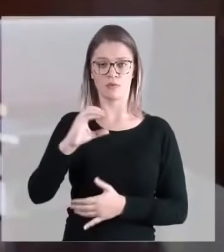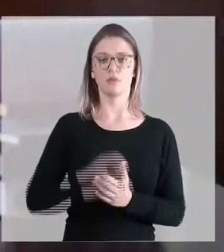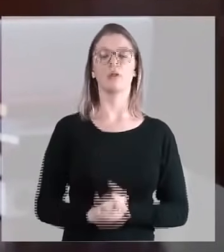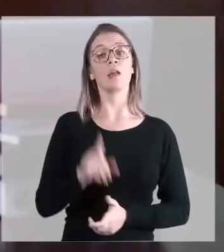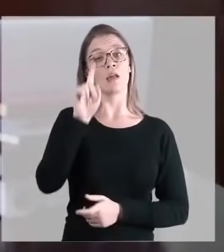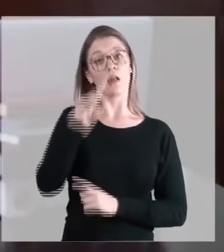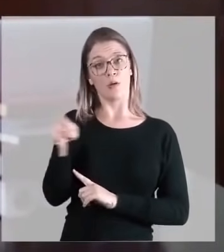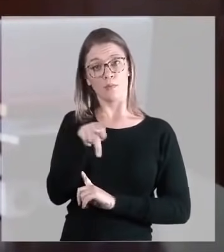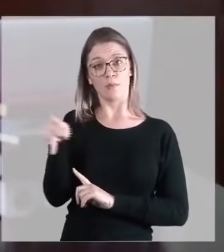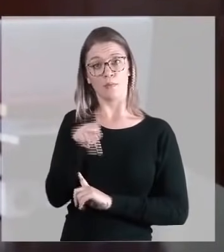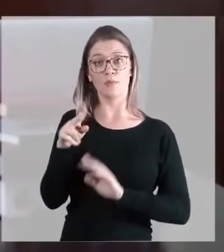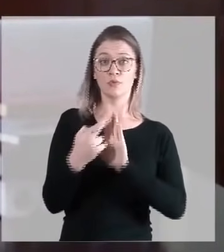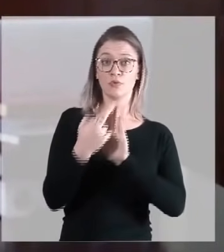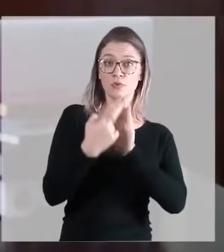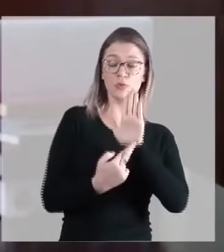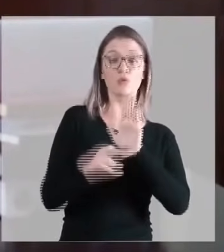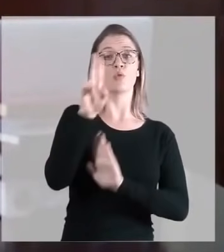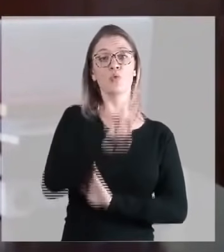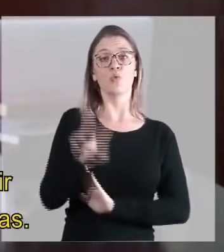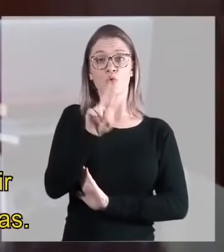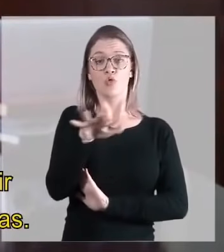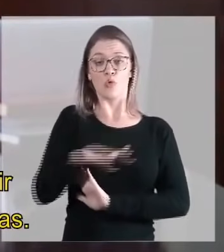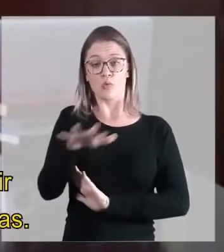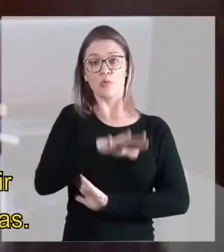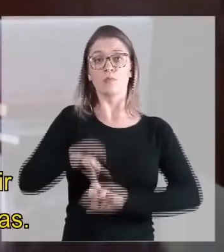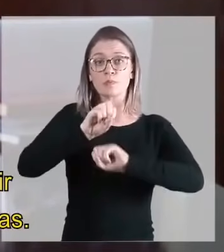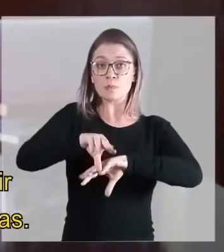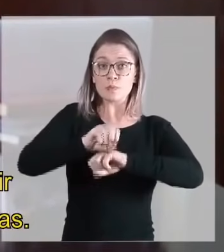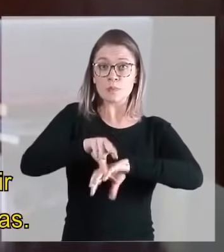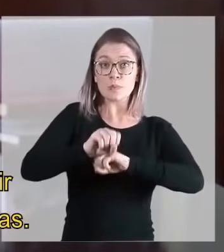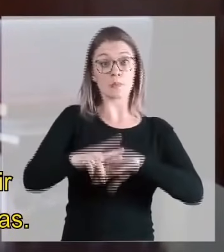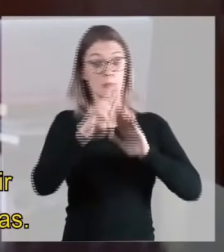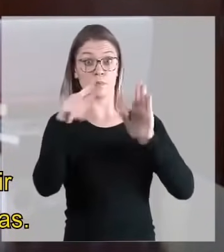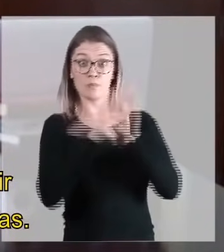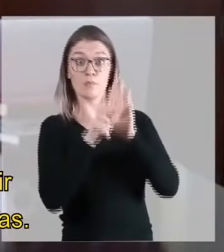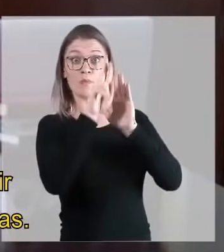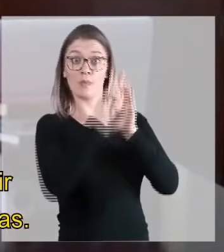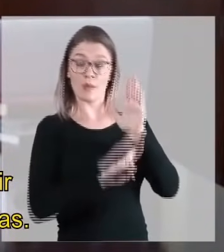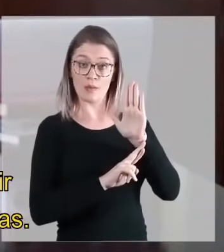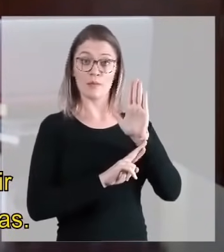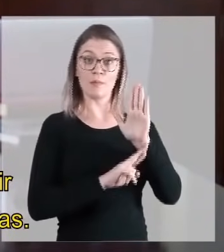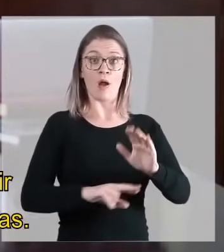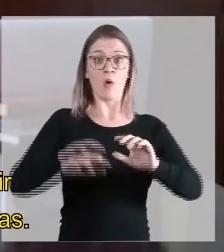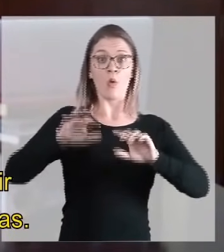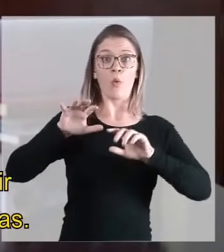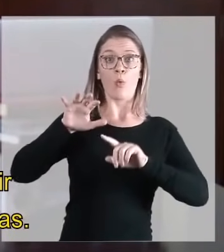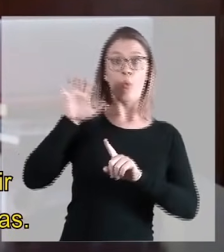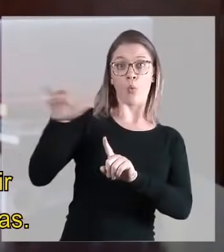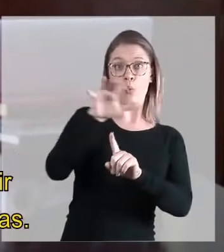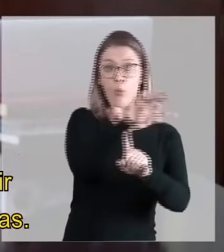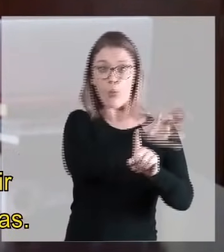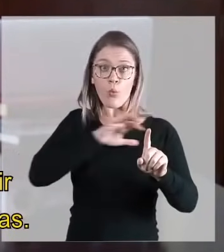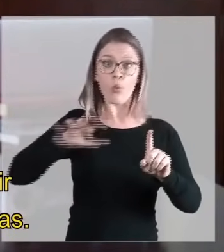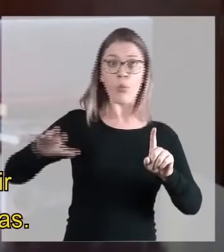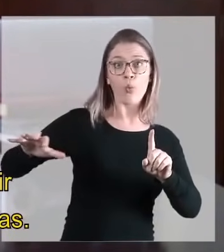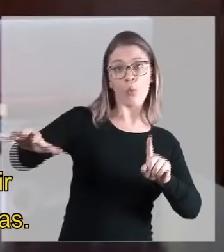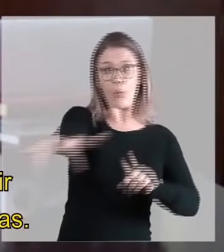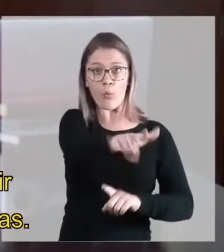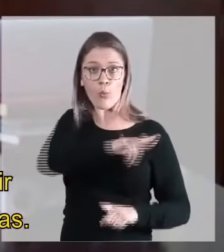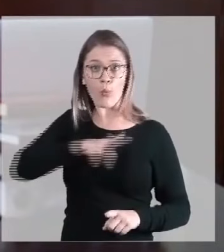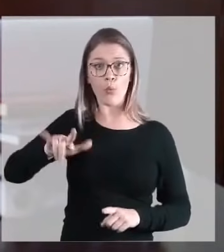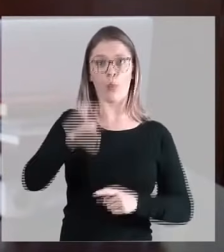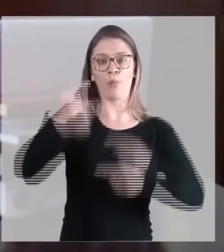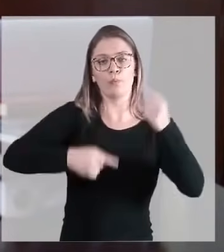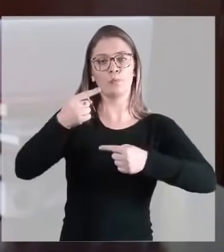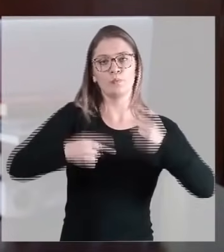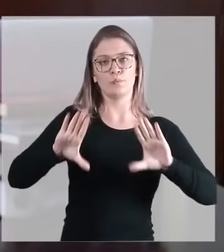Trata-se de uma professora de redação que utilizou o espaço da sua aula de redação para incutir nas suas convicções políticas e